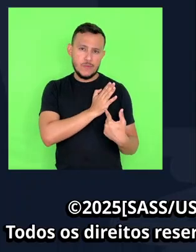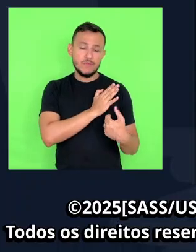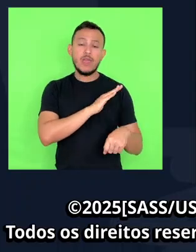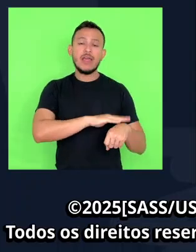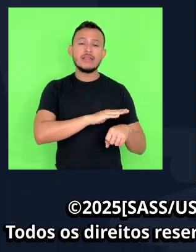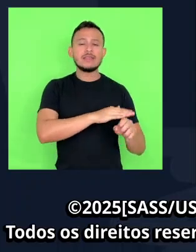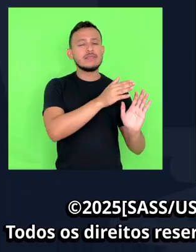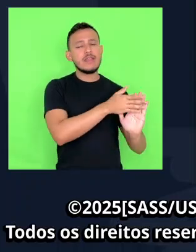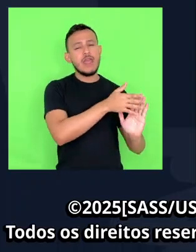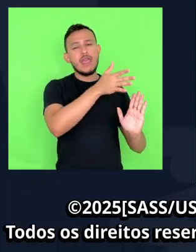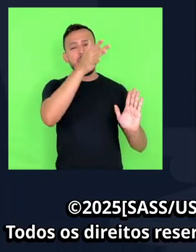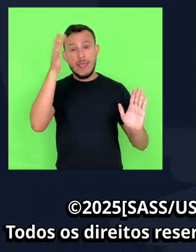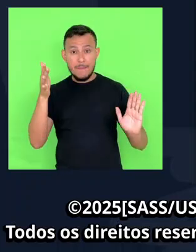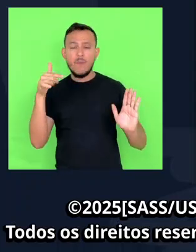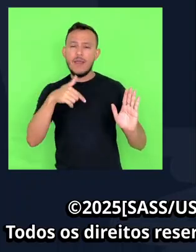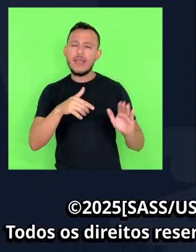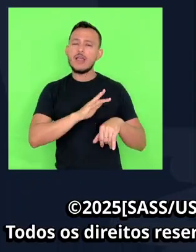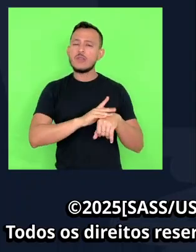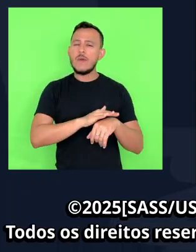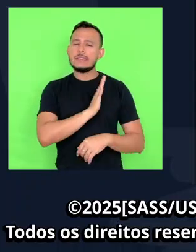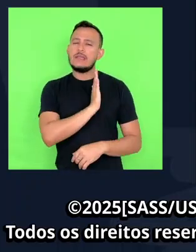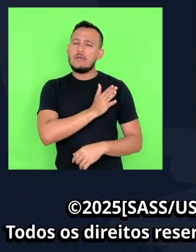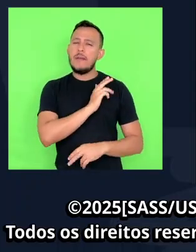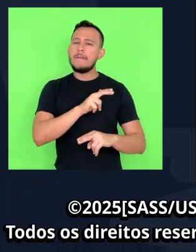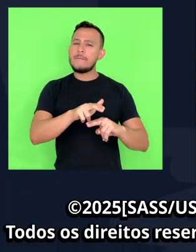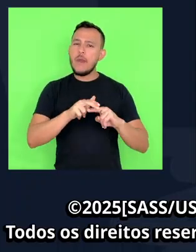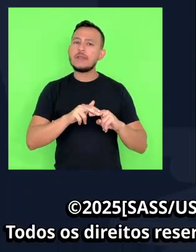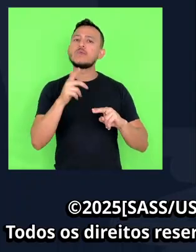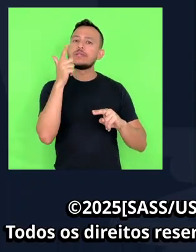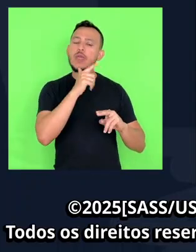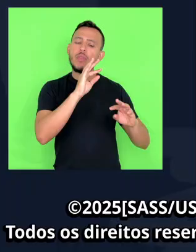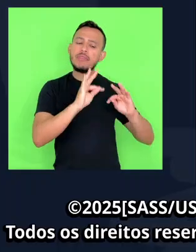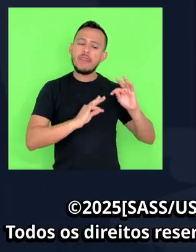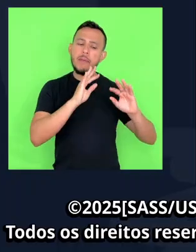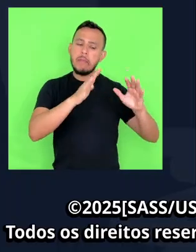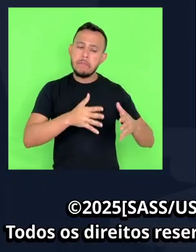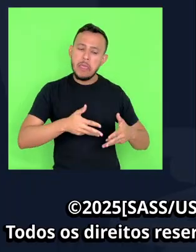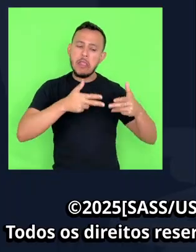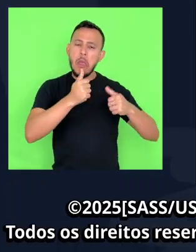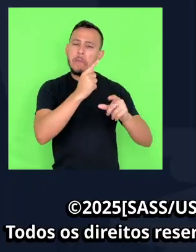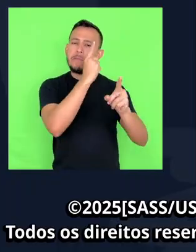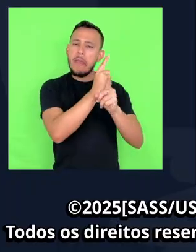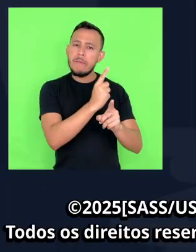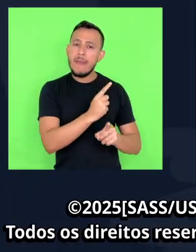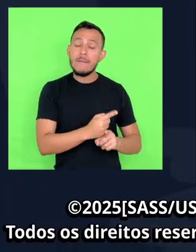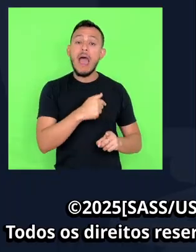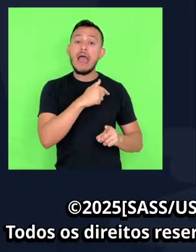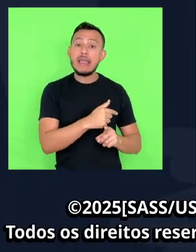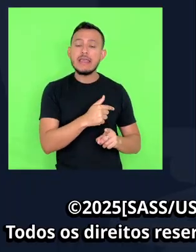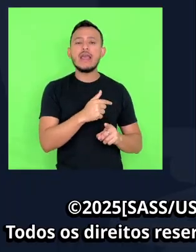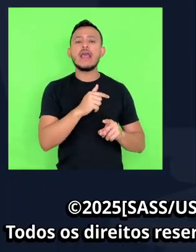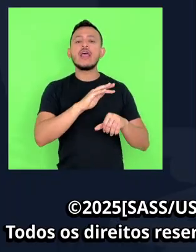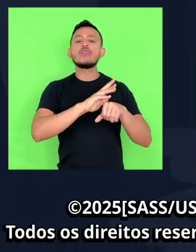do tempo, as doenças cardiovasculares, por conta de melhores tratamentos, diagnóstico, elas